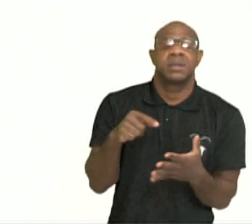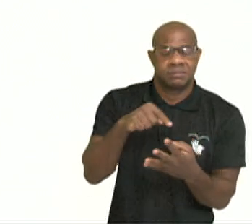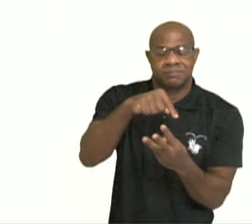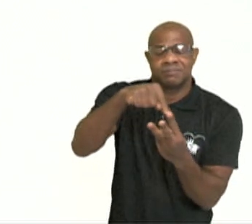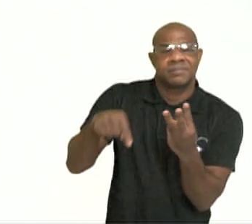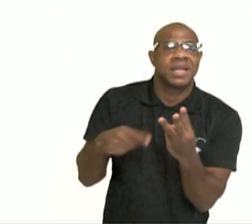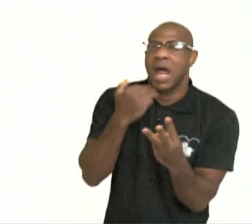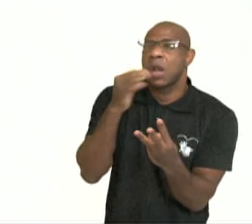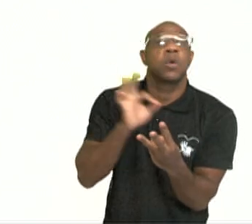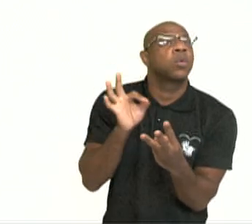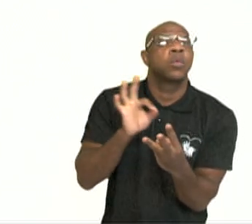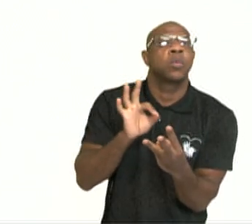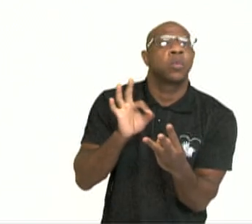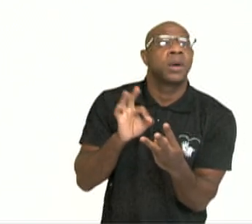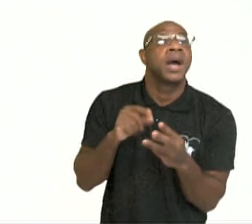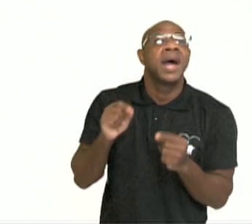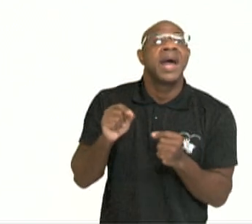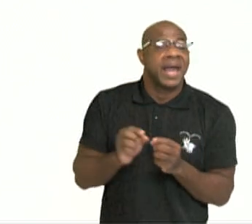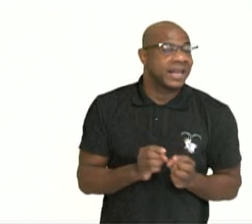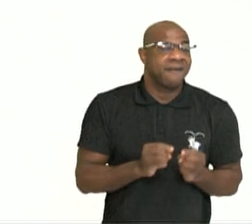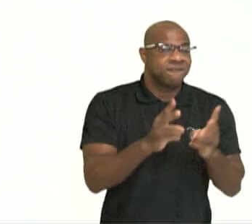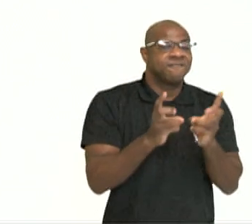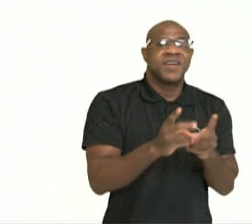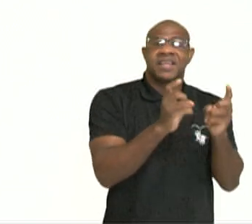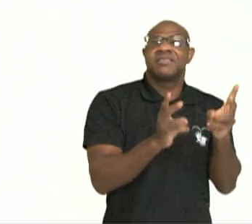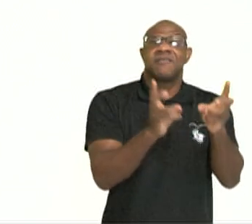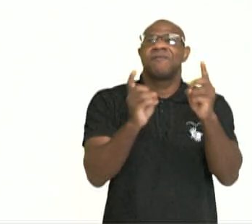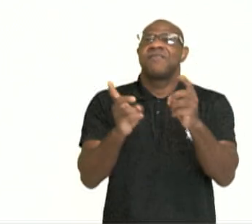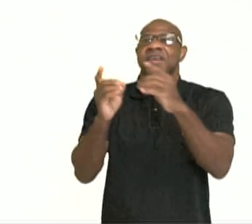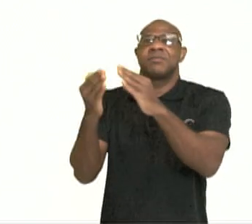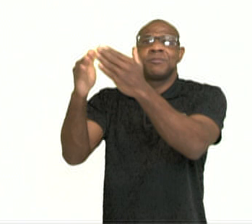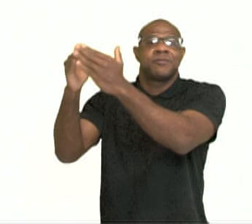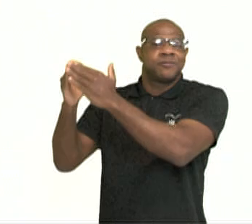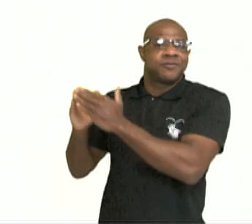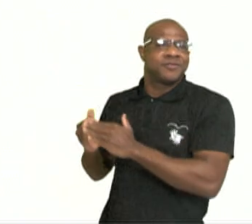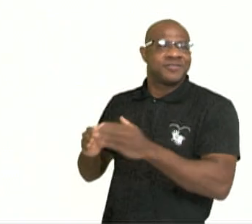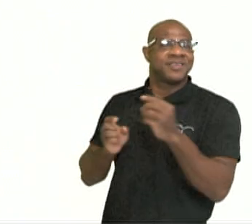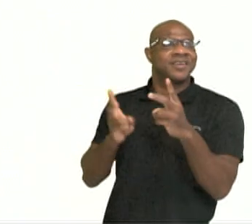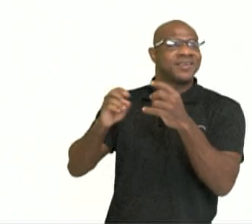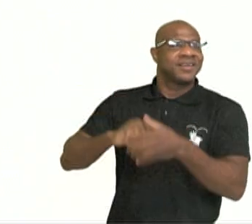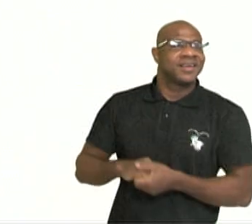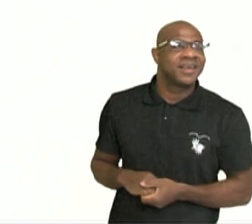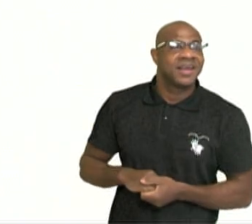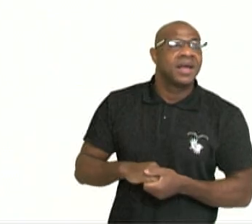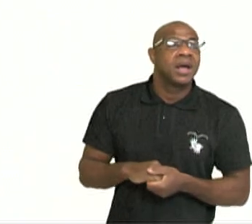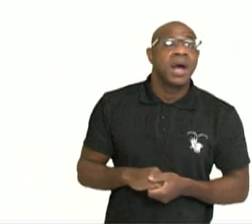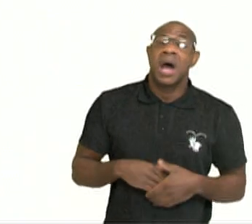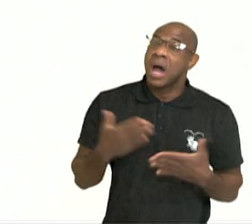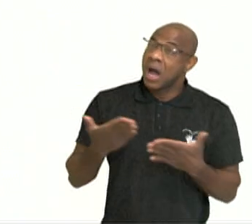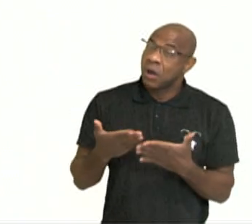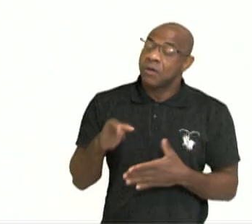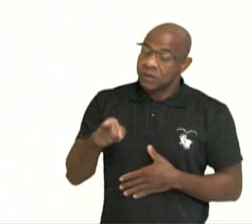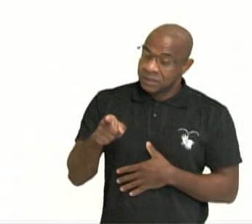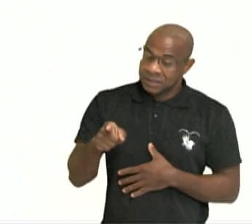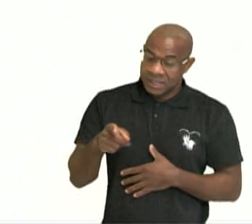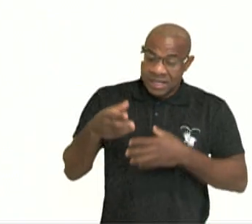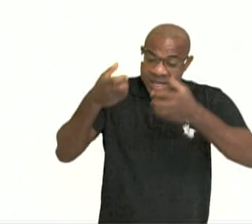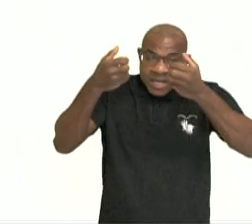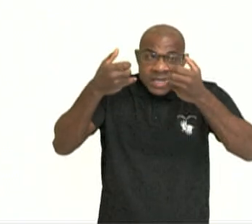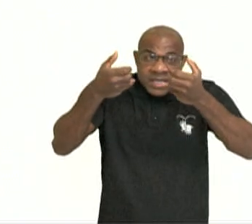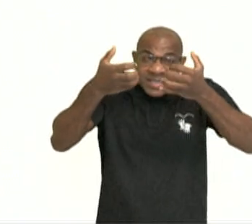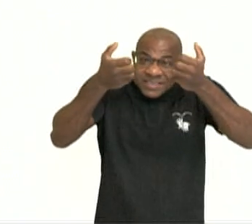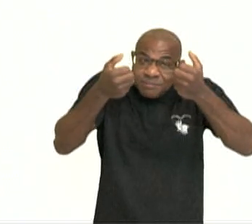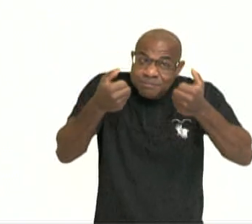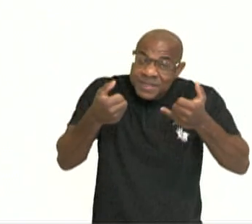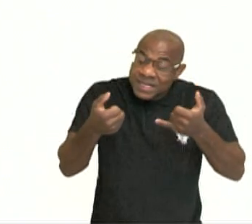a sua família, ela vende para os vizinhos. Ah, que legal! Argumente sobre a importância dos